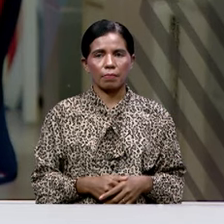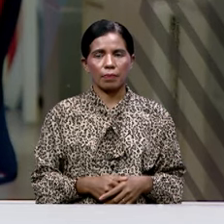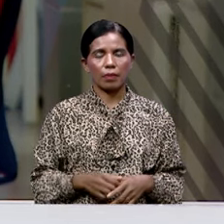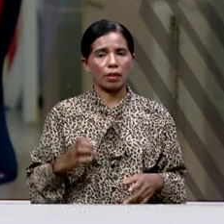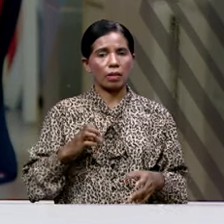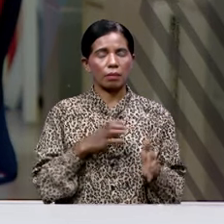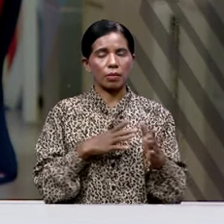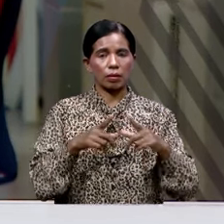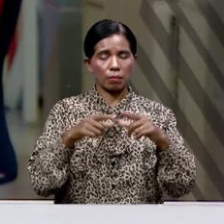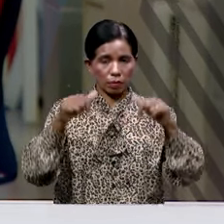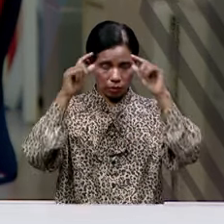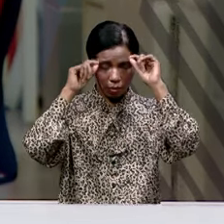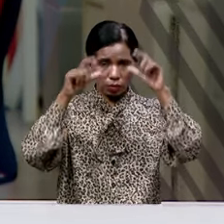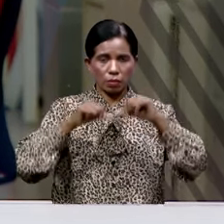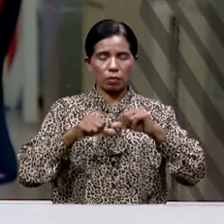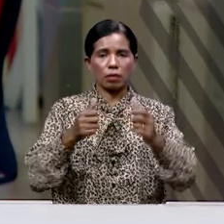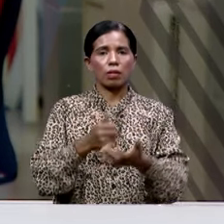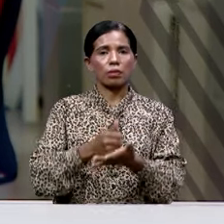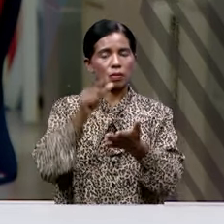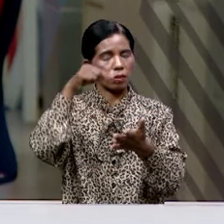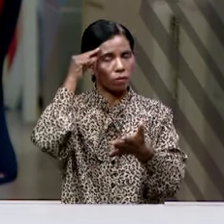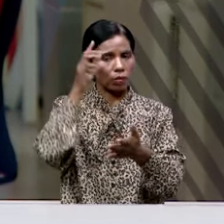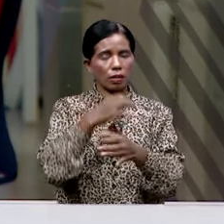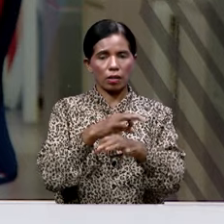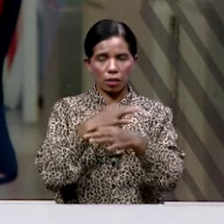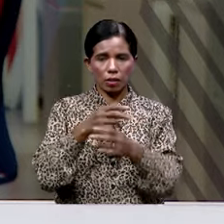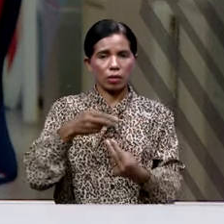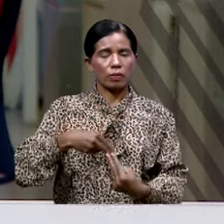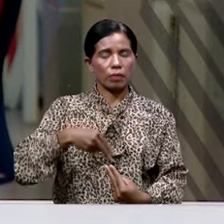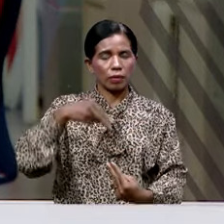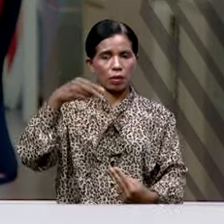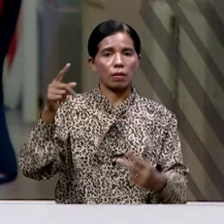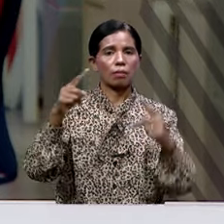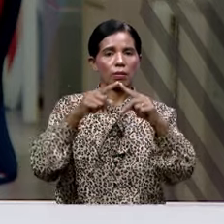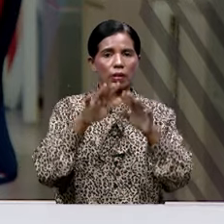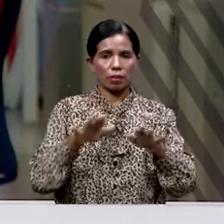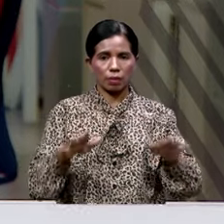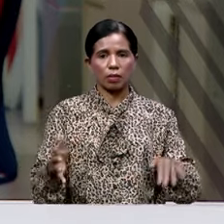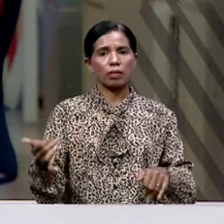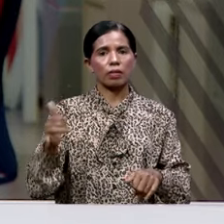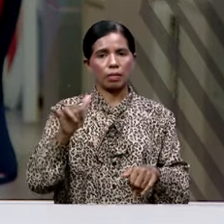Embaixada de Japão em Timor-Leste continua apoio ao governo rodeia de nutrição Balabarik.